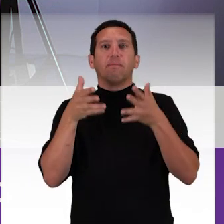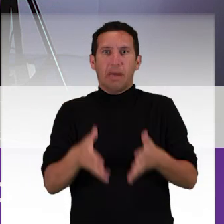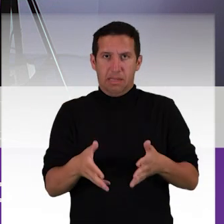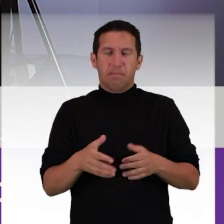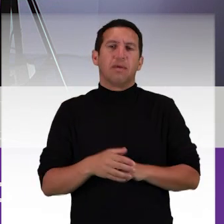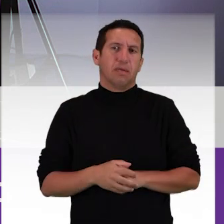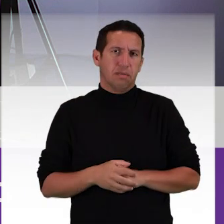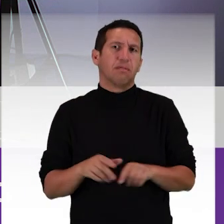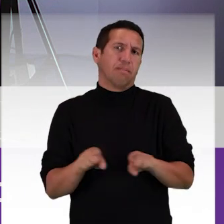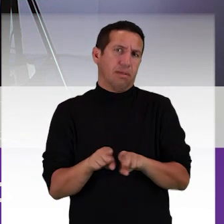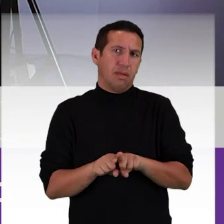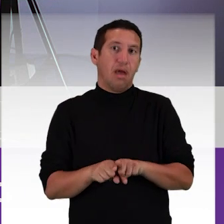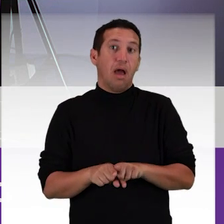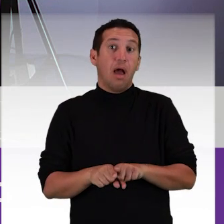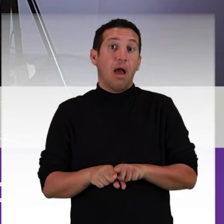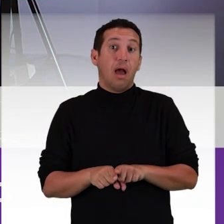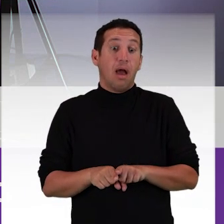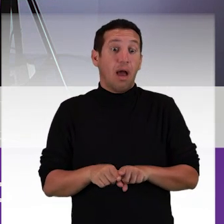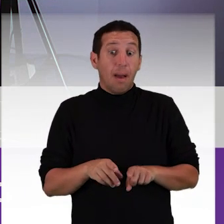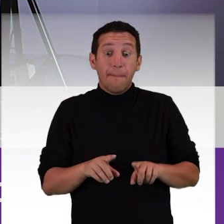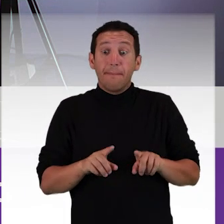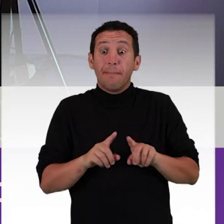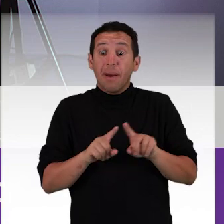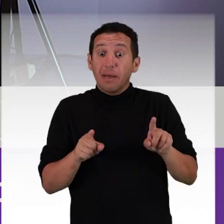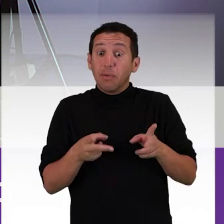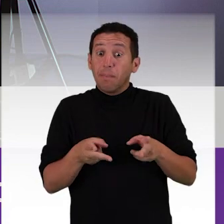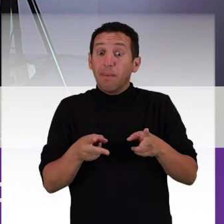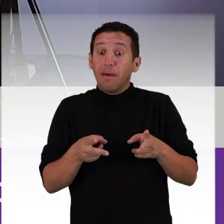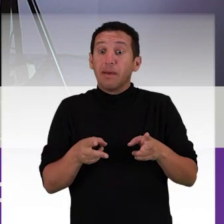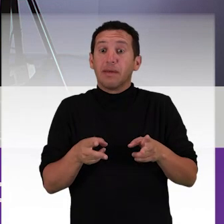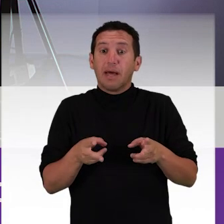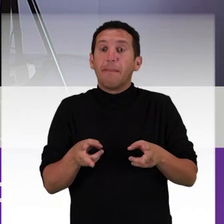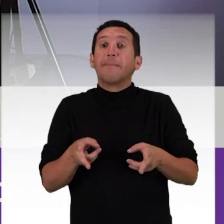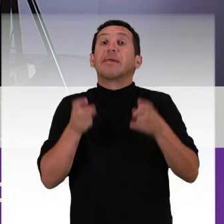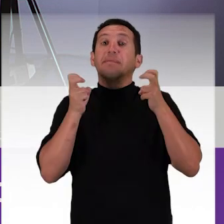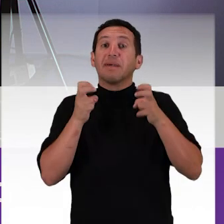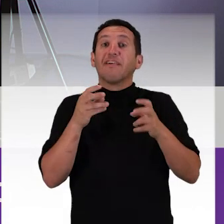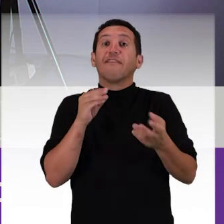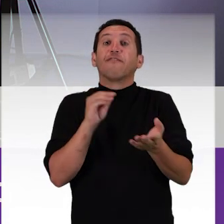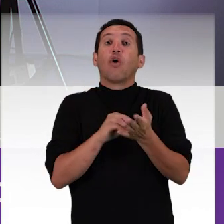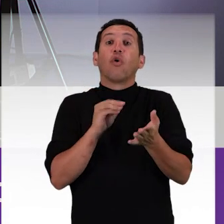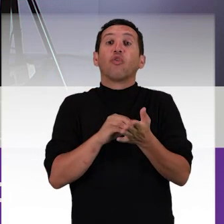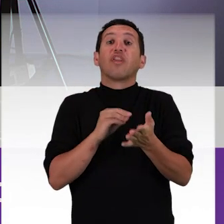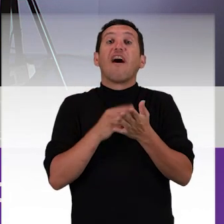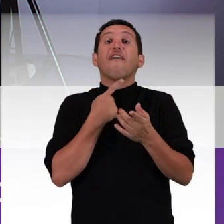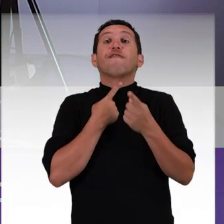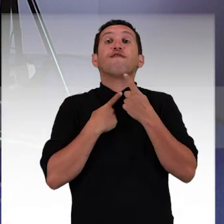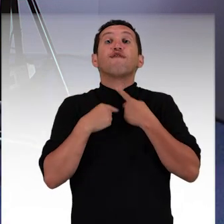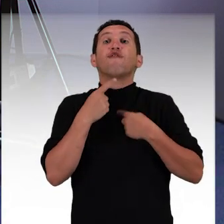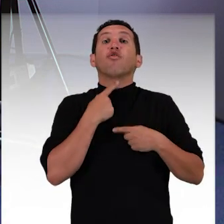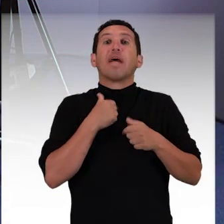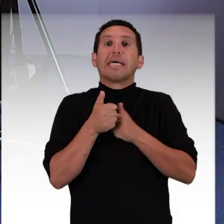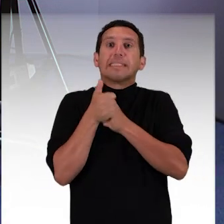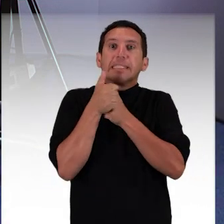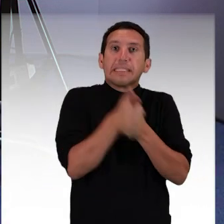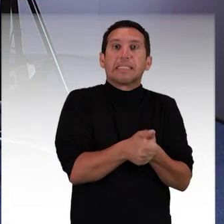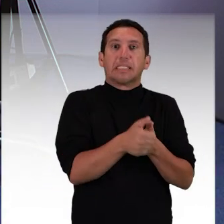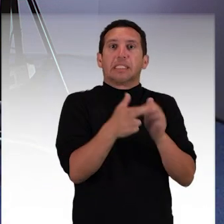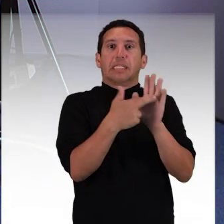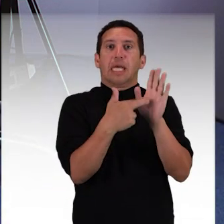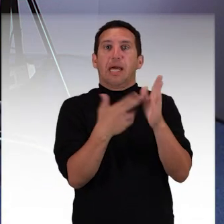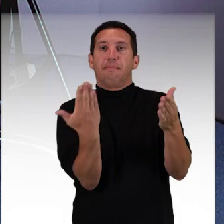e ali faltava a vontade em cumprir essas essas